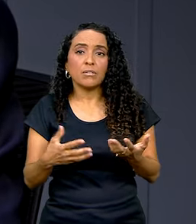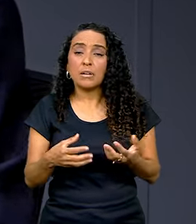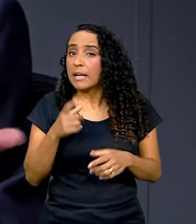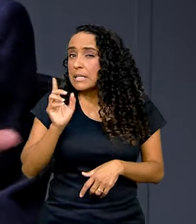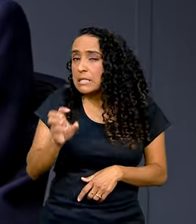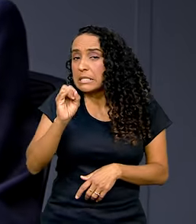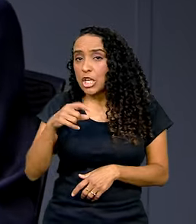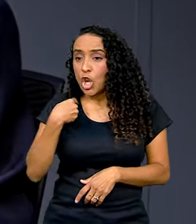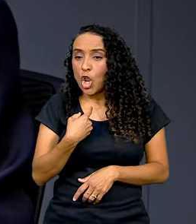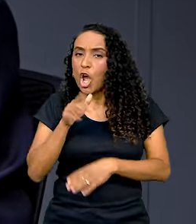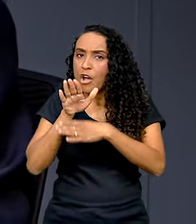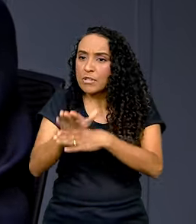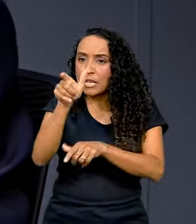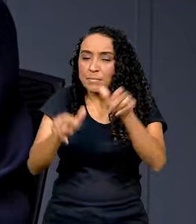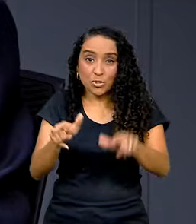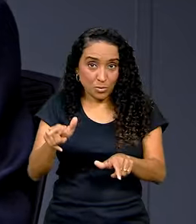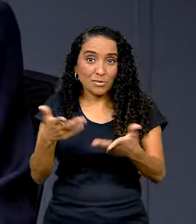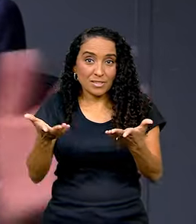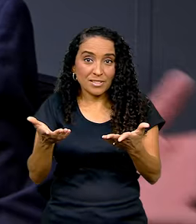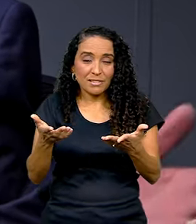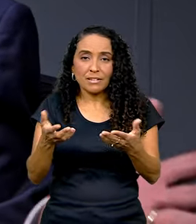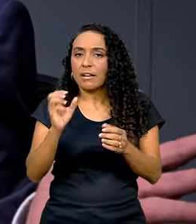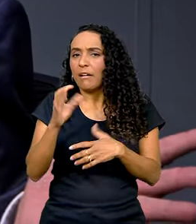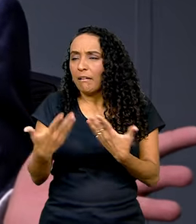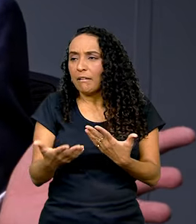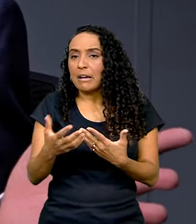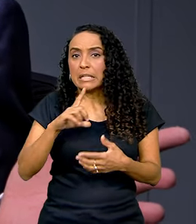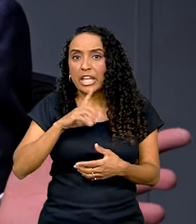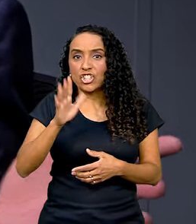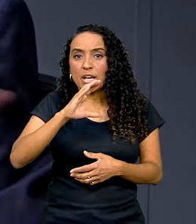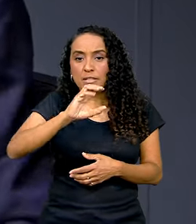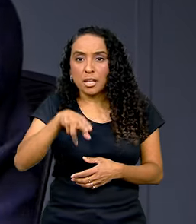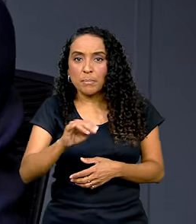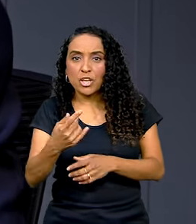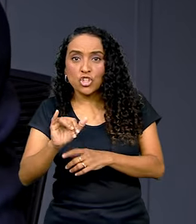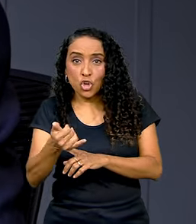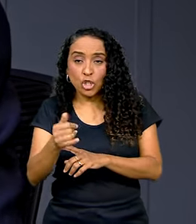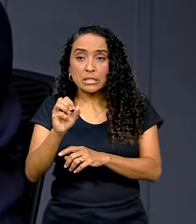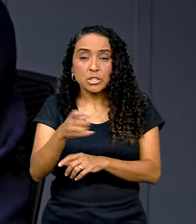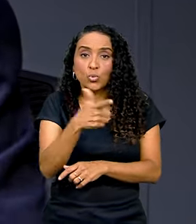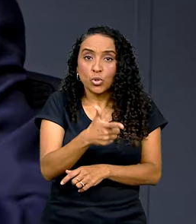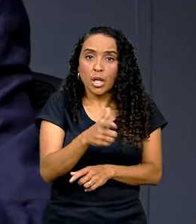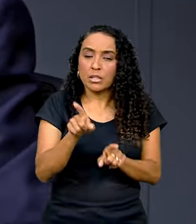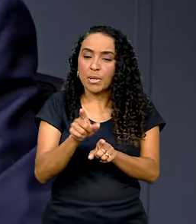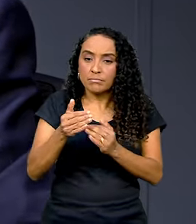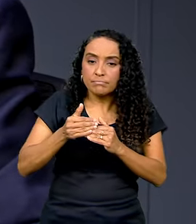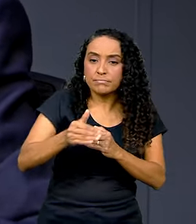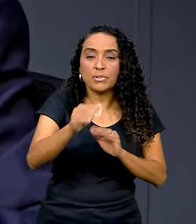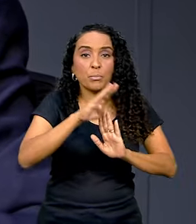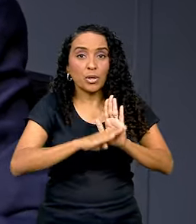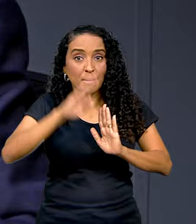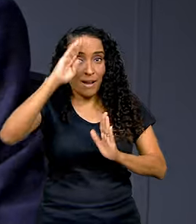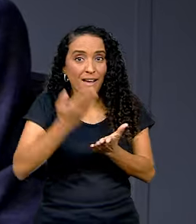E que tal se a gente der a mão para Estas pessoas para quem já tem o CNPJ e quem não tem então a partir